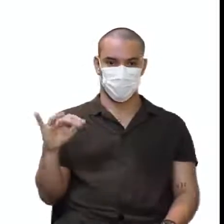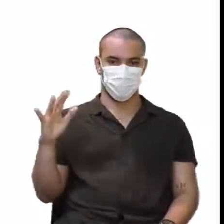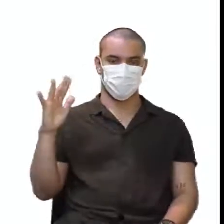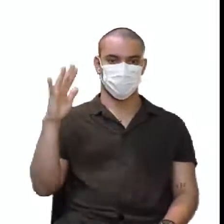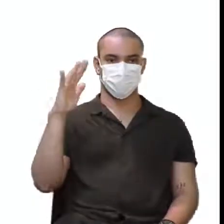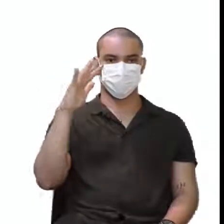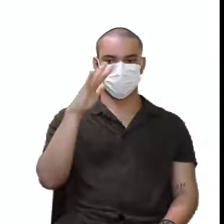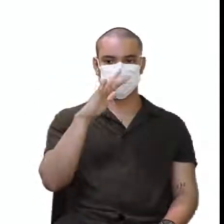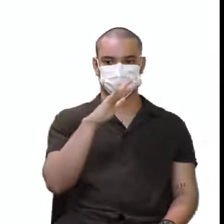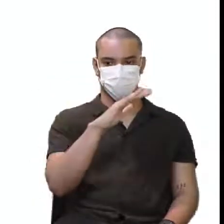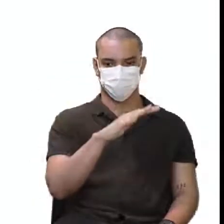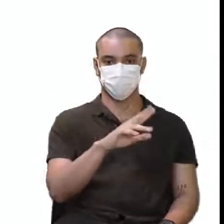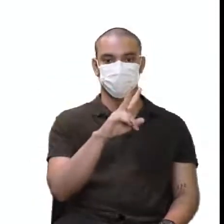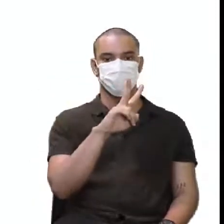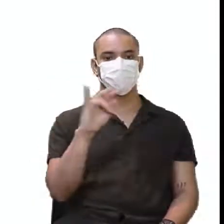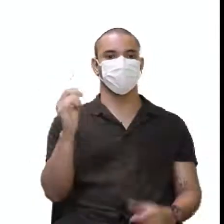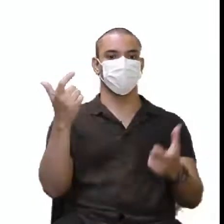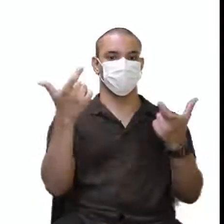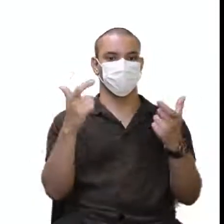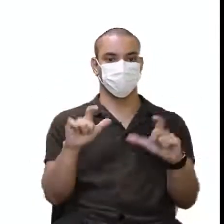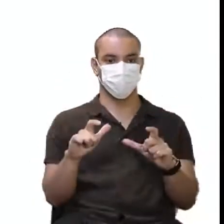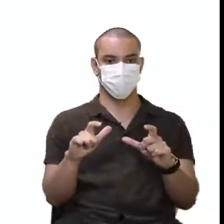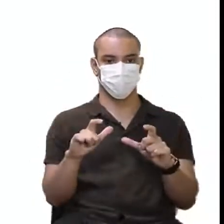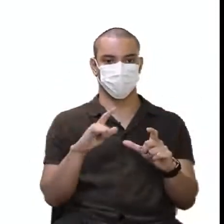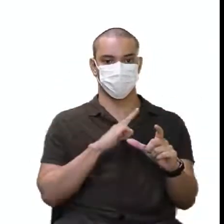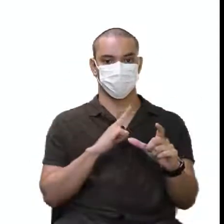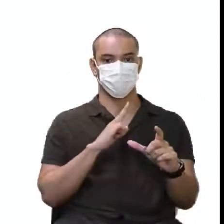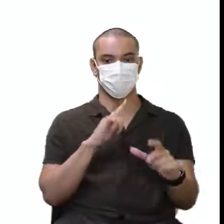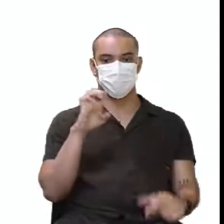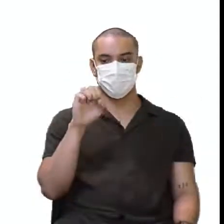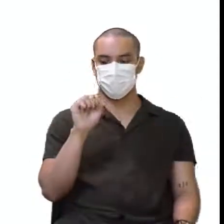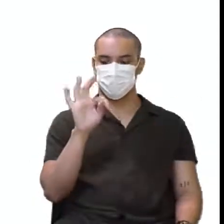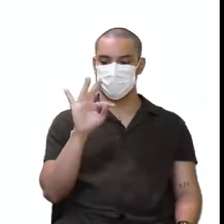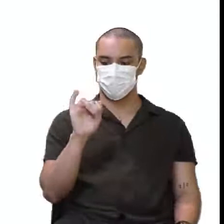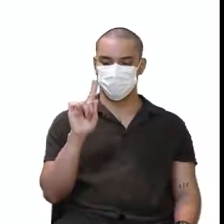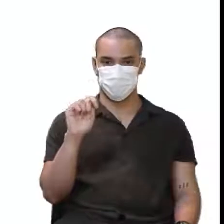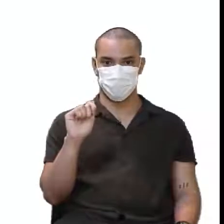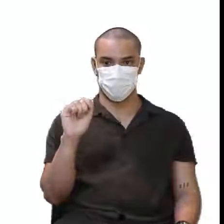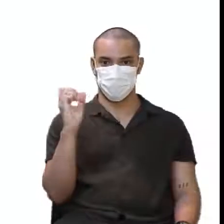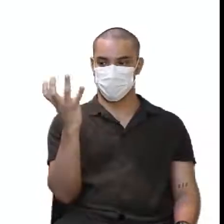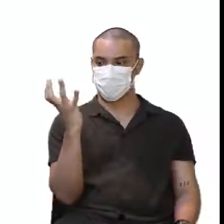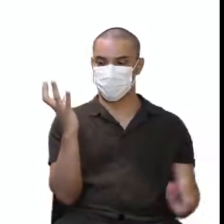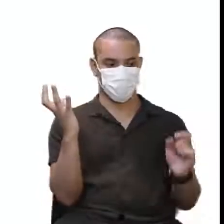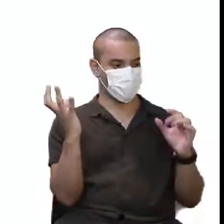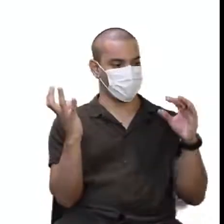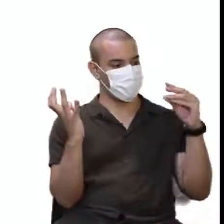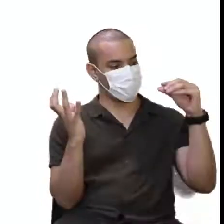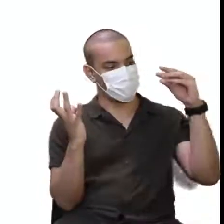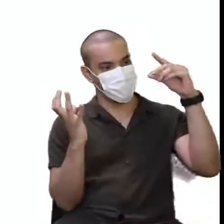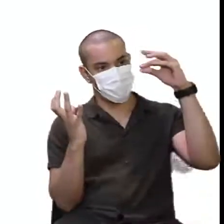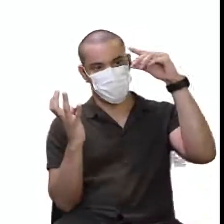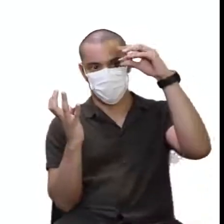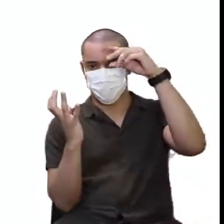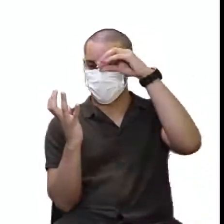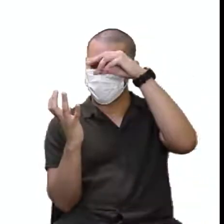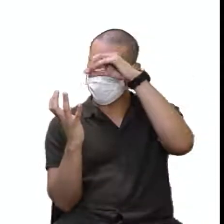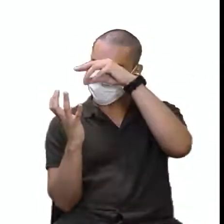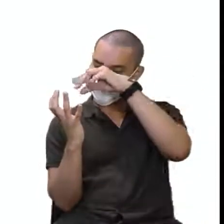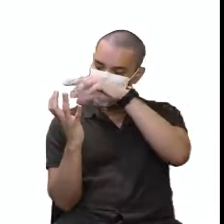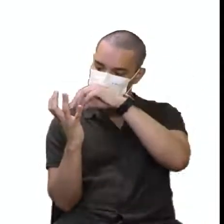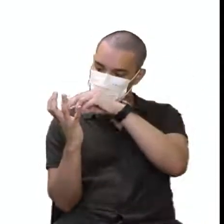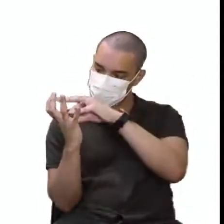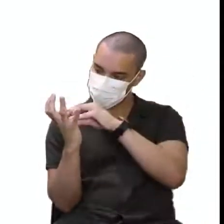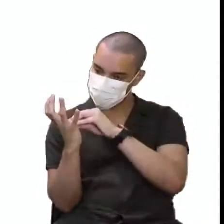antera, eles vão cair sobre o estigma, vão autopolinizar ou autofecundar essa